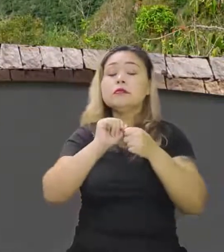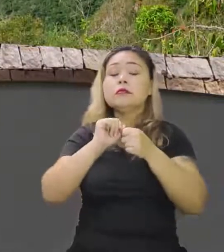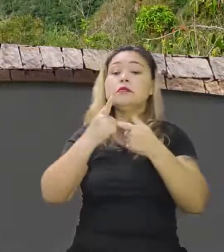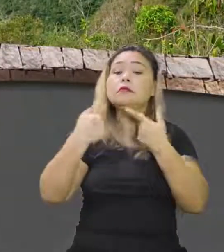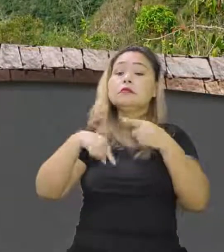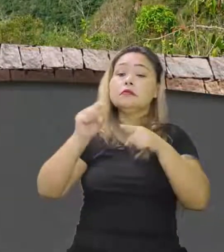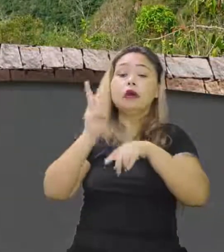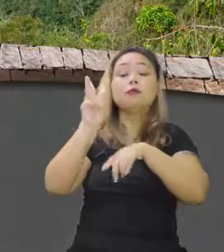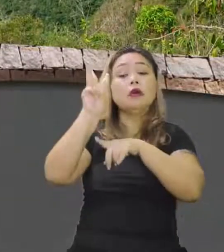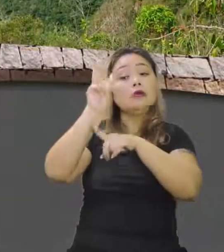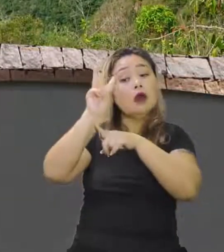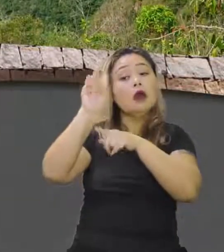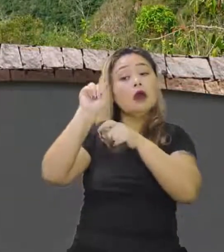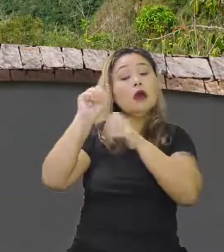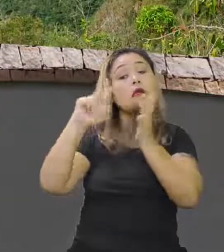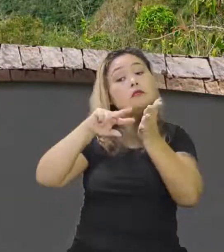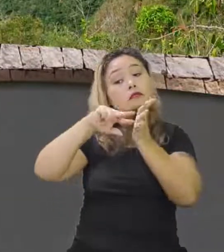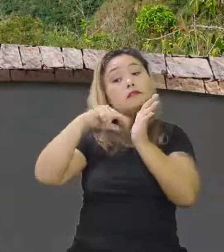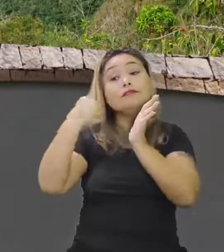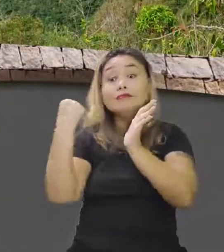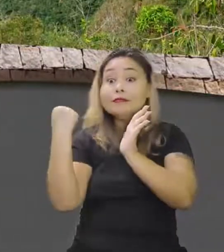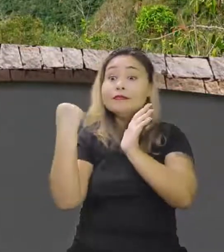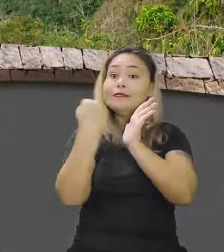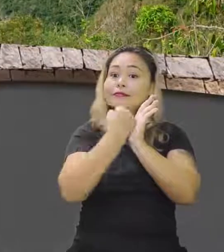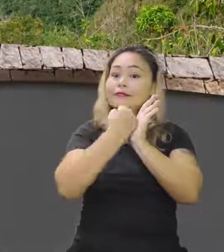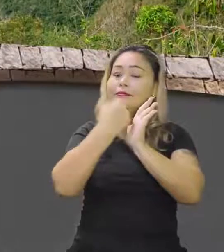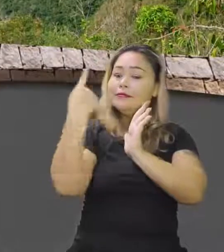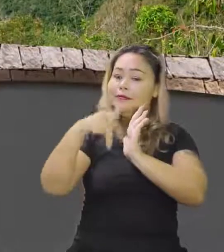d'água, que são os símbolos da cidade de Porto Velho.